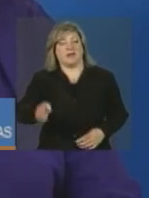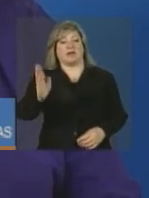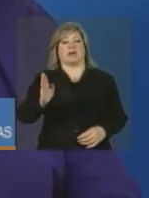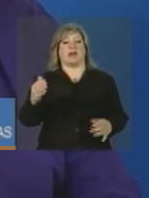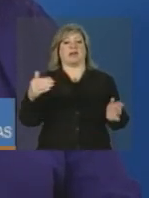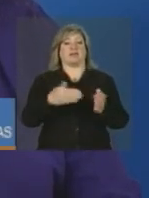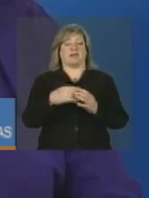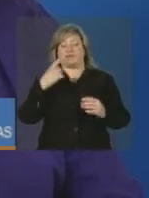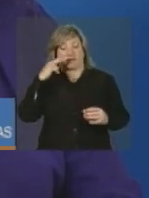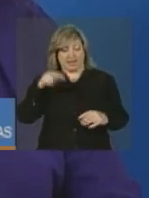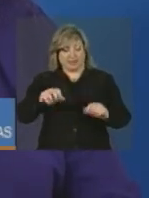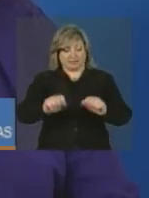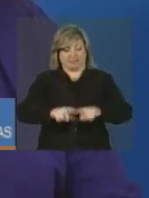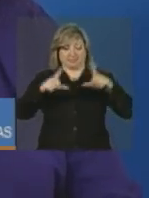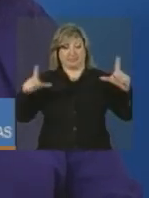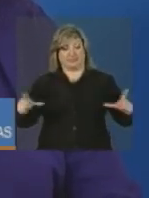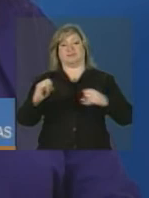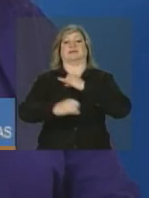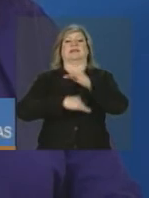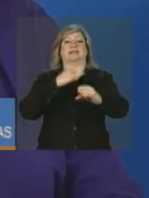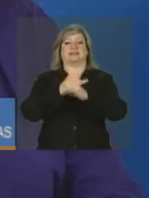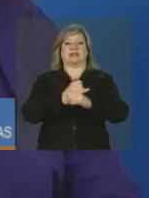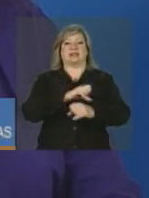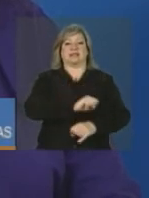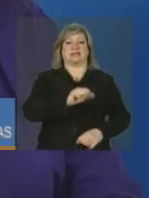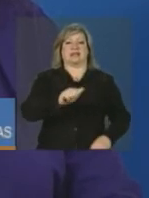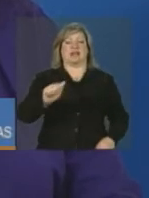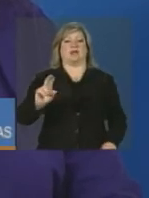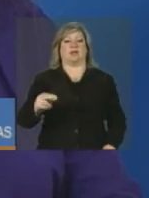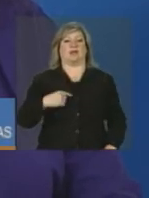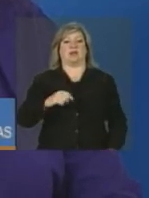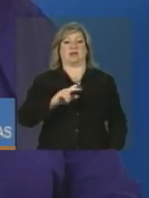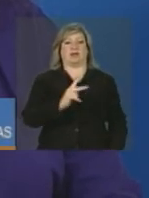a página do SAA, que é aquele endereço